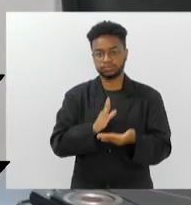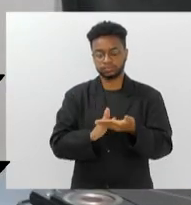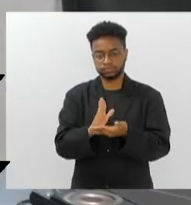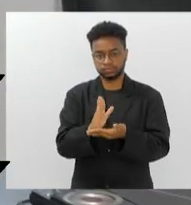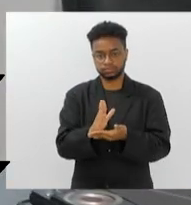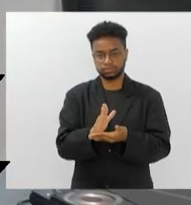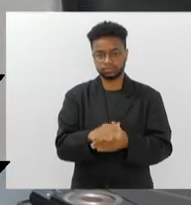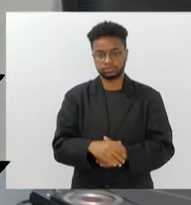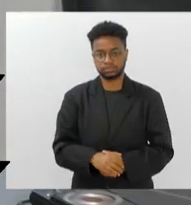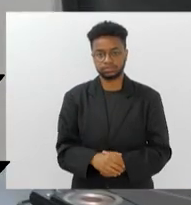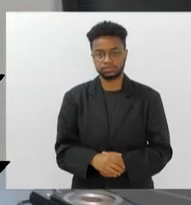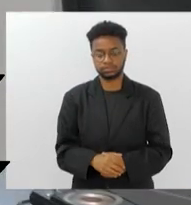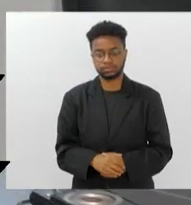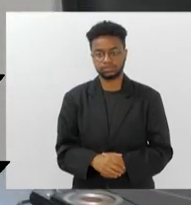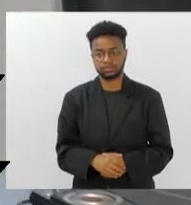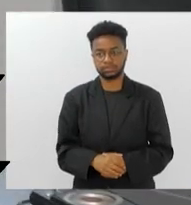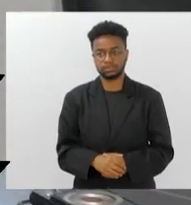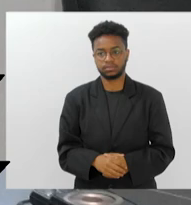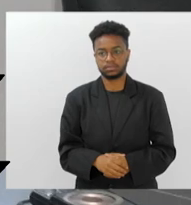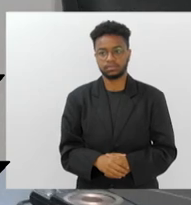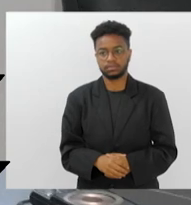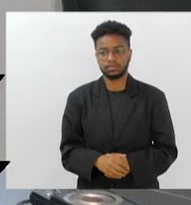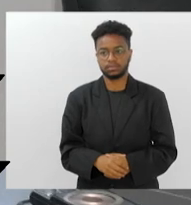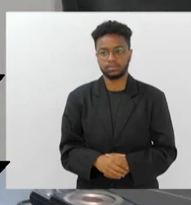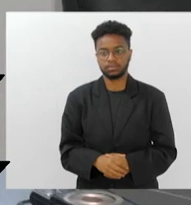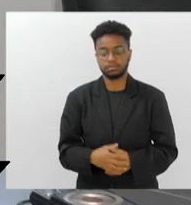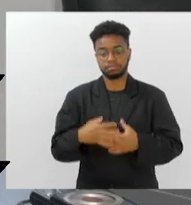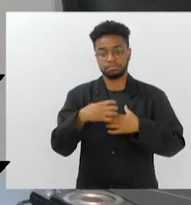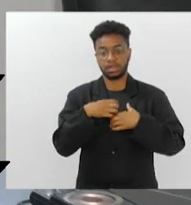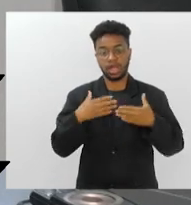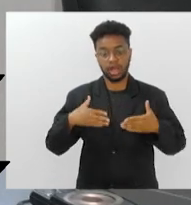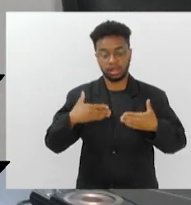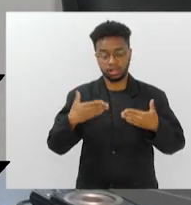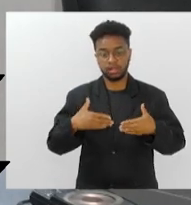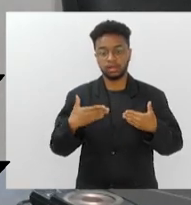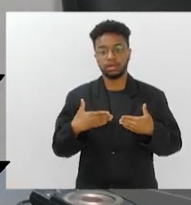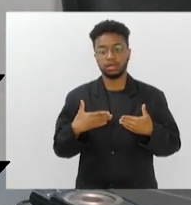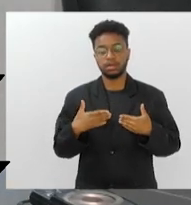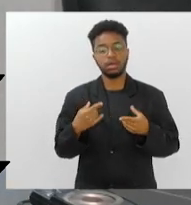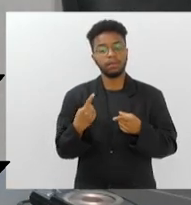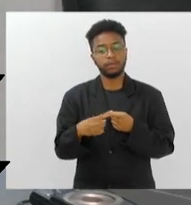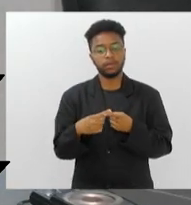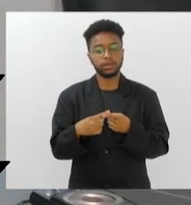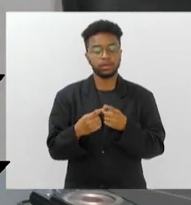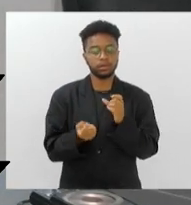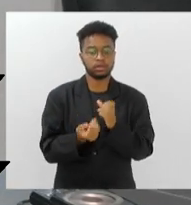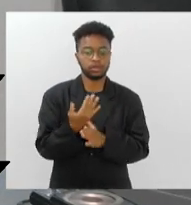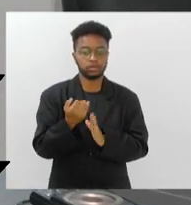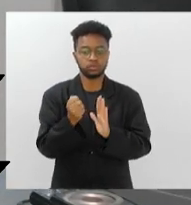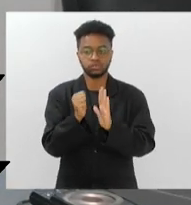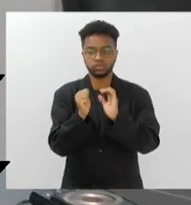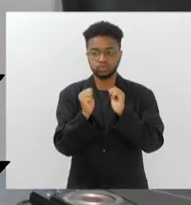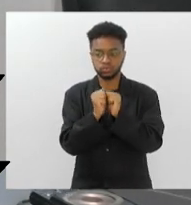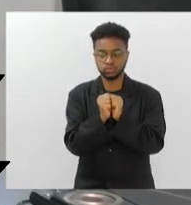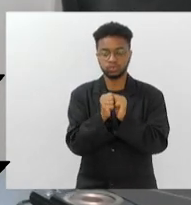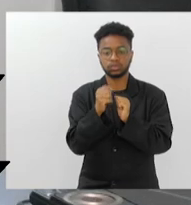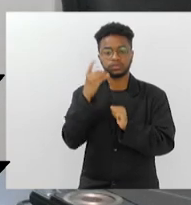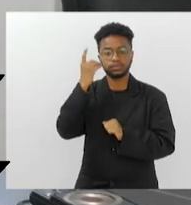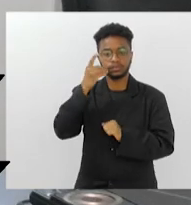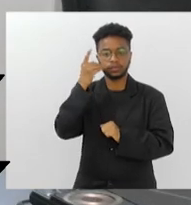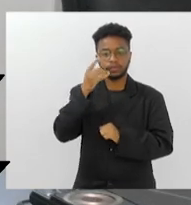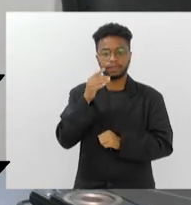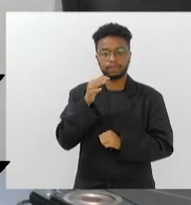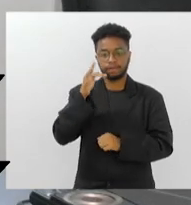estão aprovado destaco aqui minha alegria de produzir aí com Deputado Fred depois que sob a